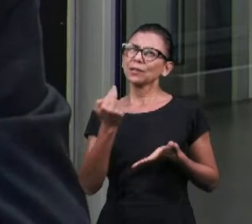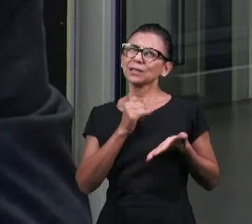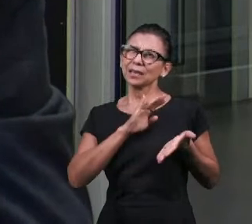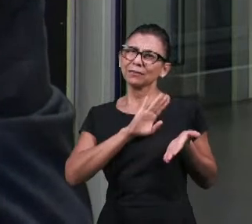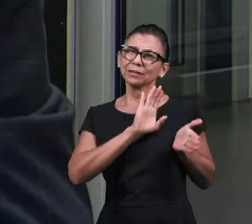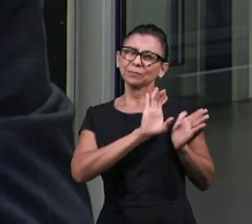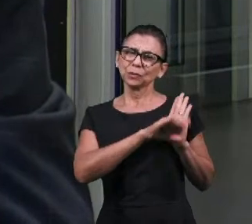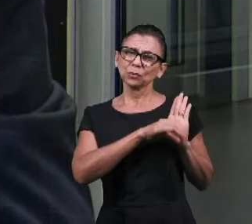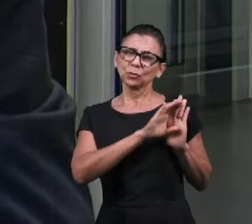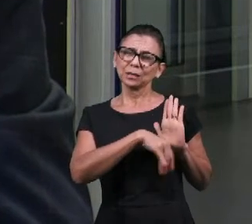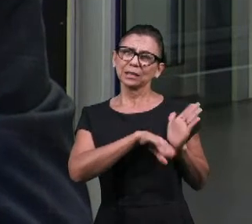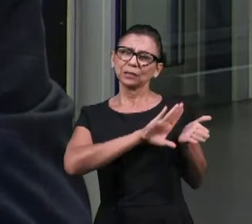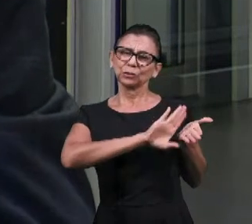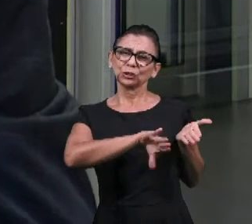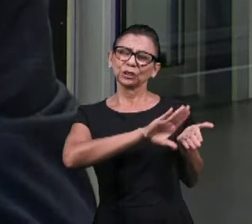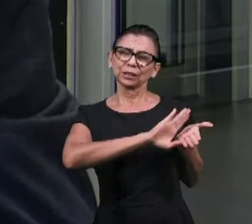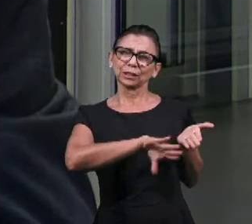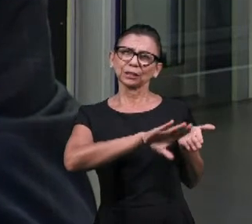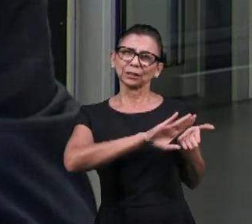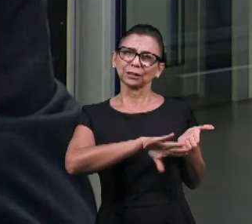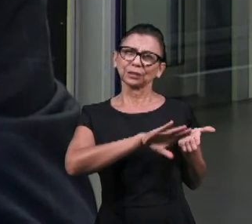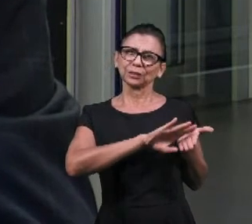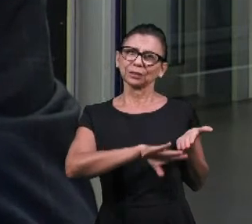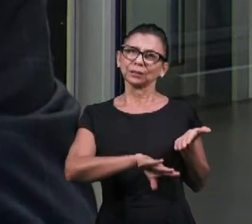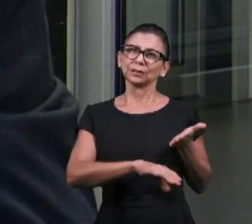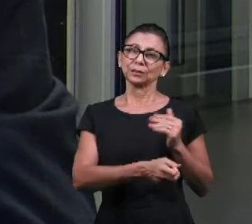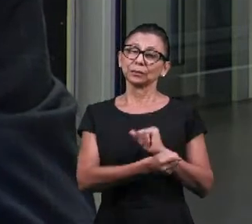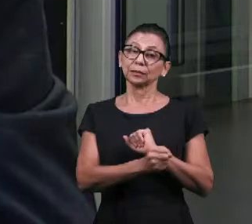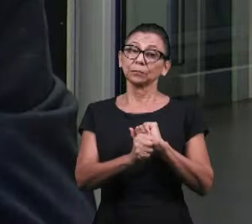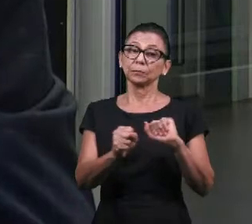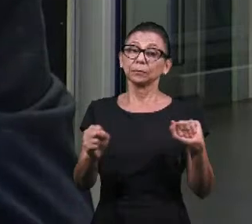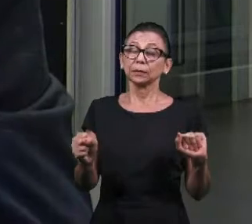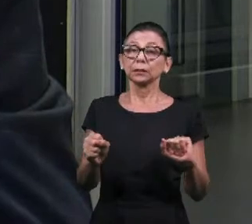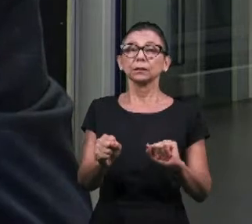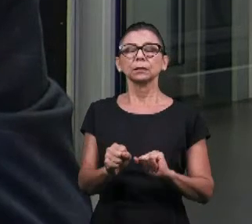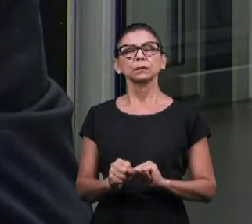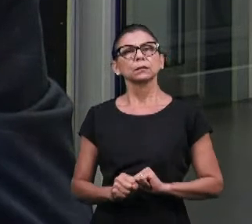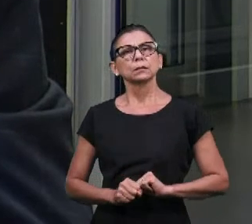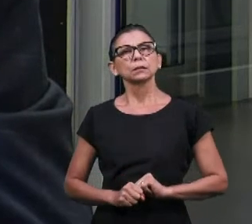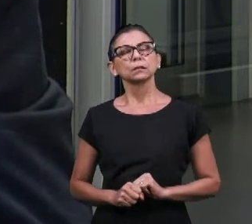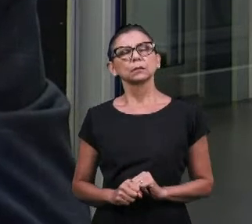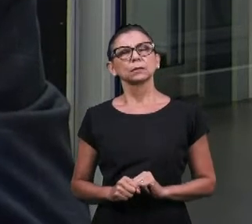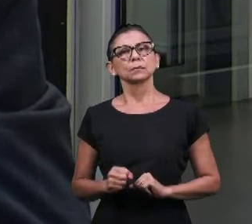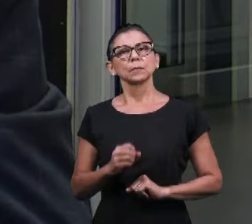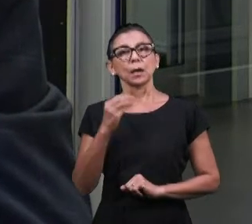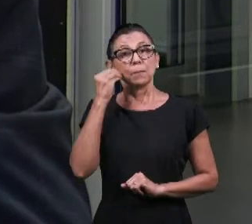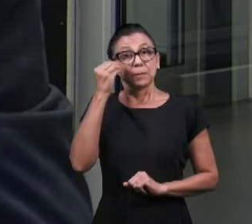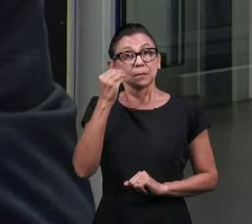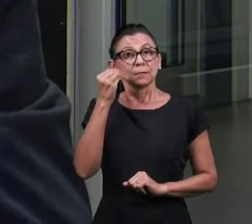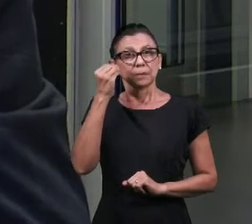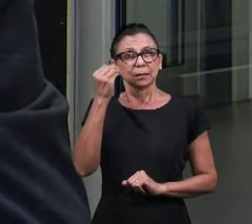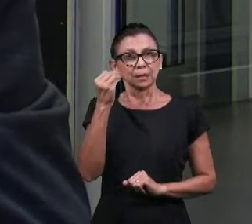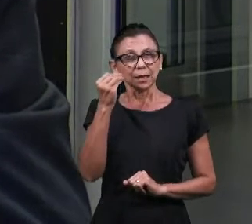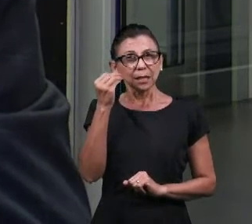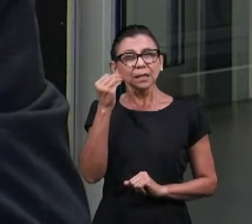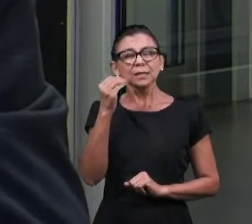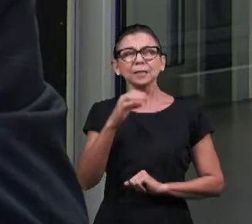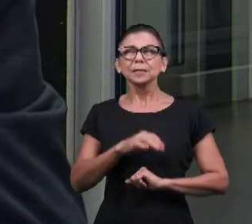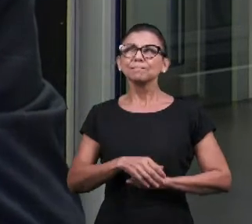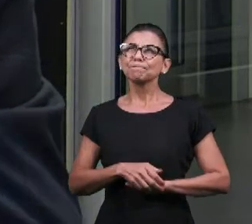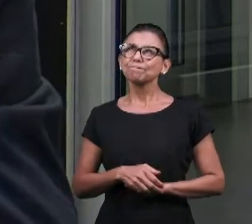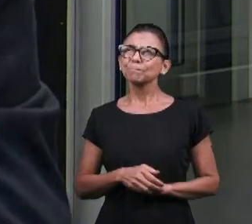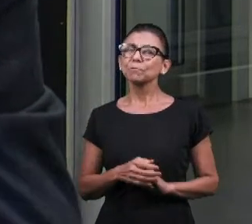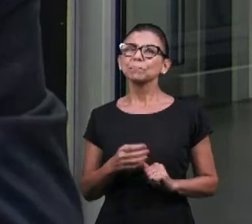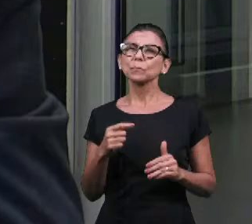conceitos. Mas a minha maior experiência não foi nem na igreja de Coqueiral. E eu comecei a servir o